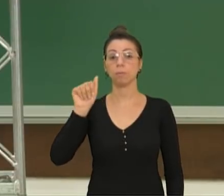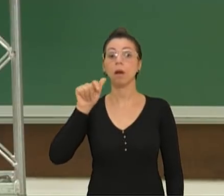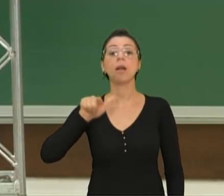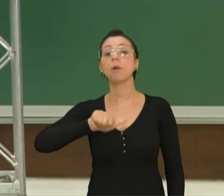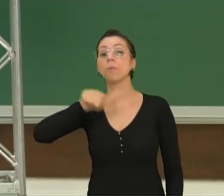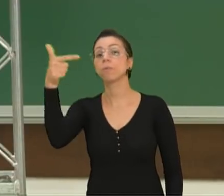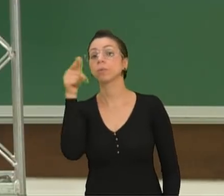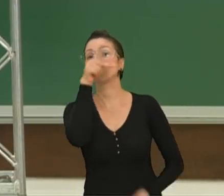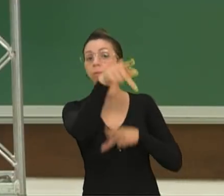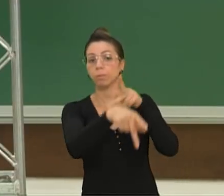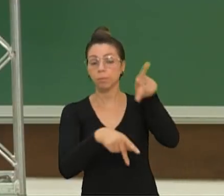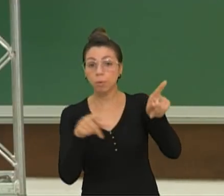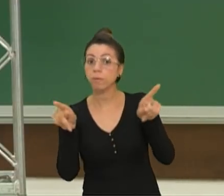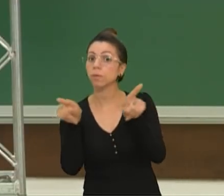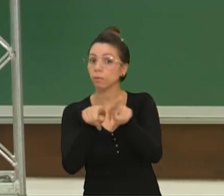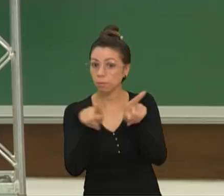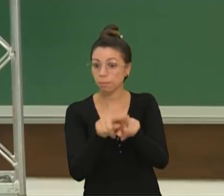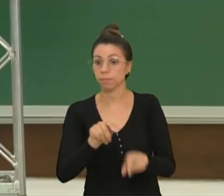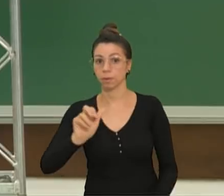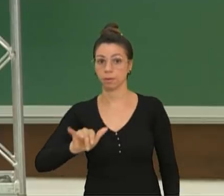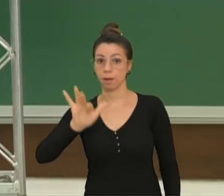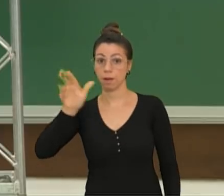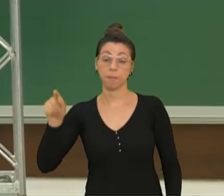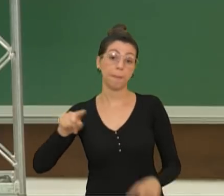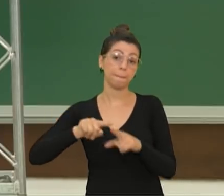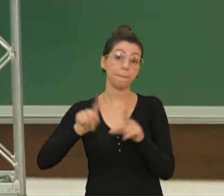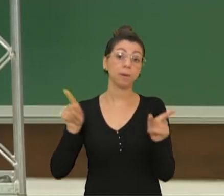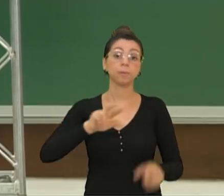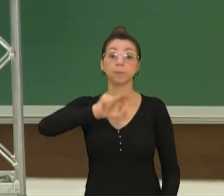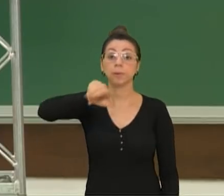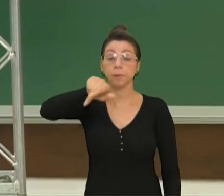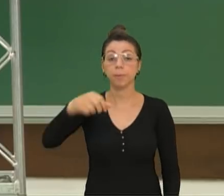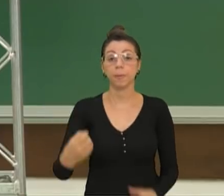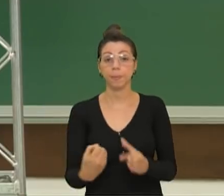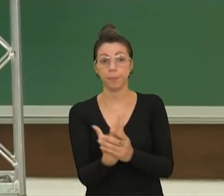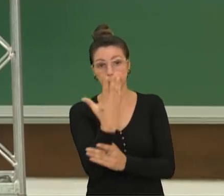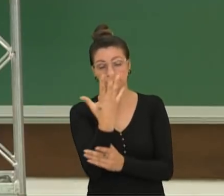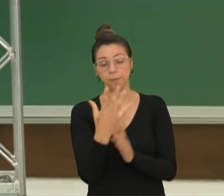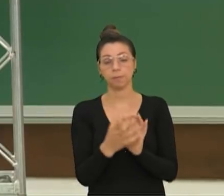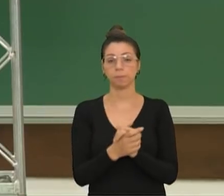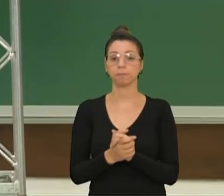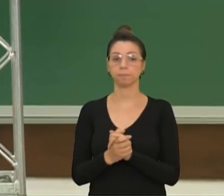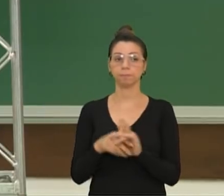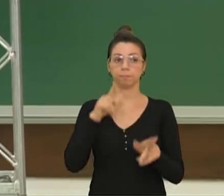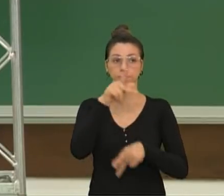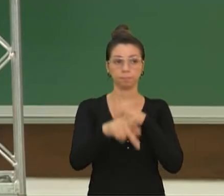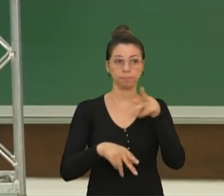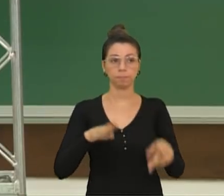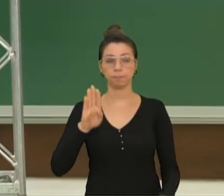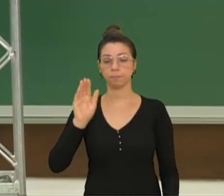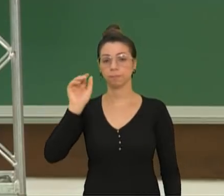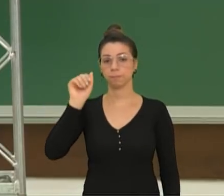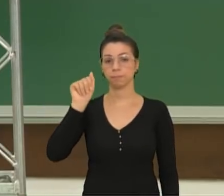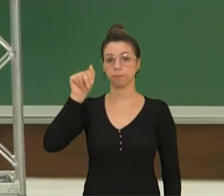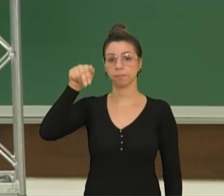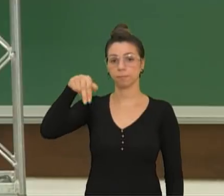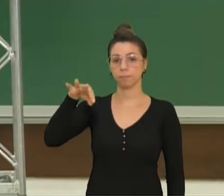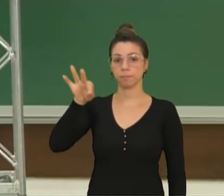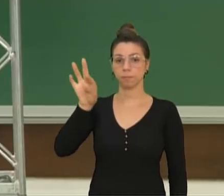é a origem da ética Ubuntu, não vem dos povos Bantu, tá?